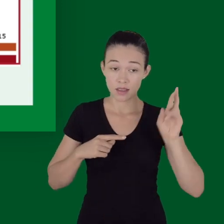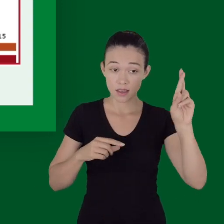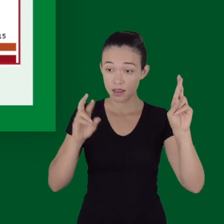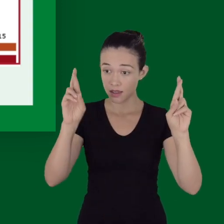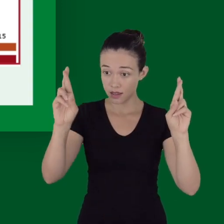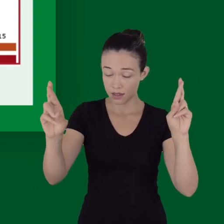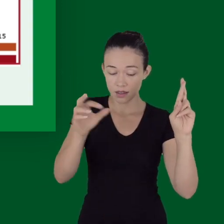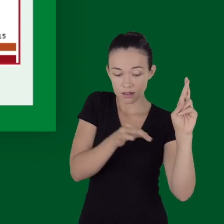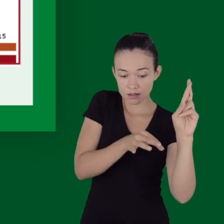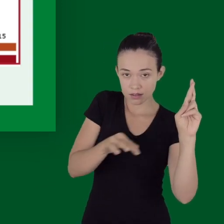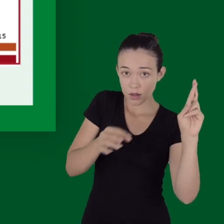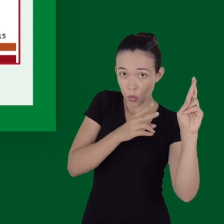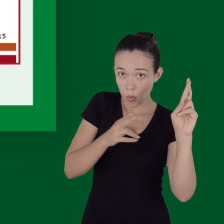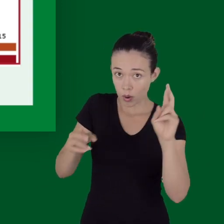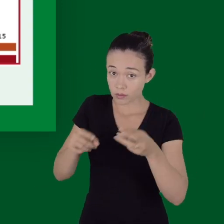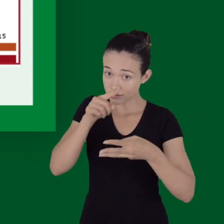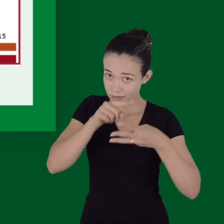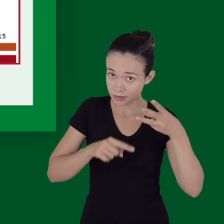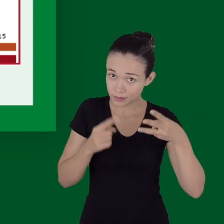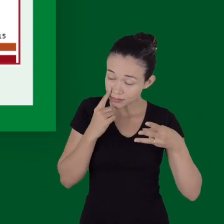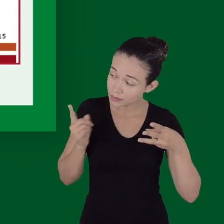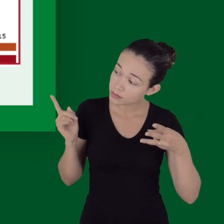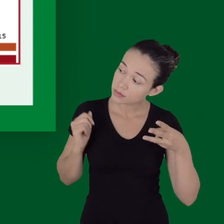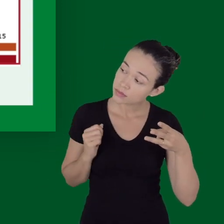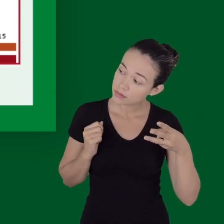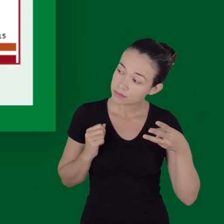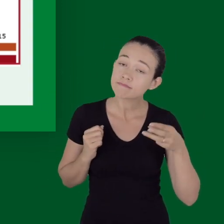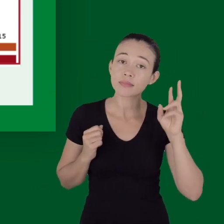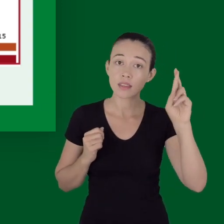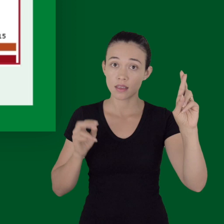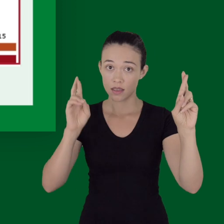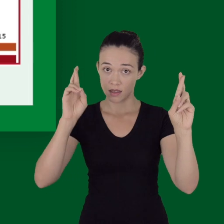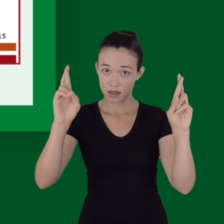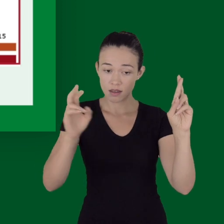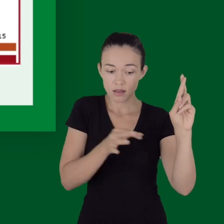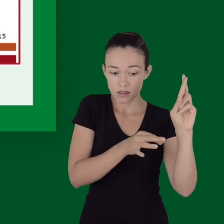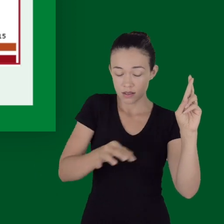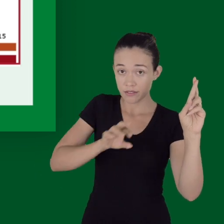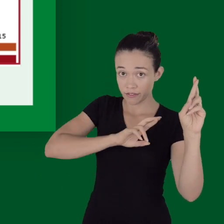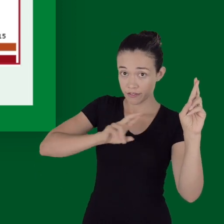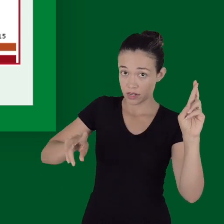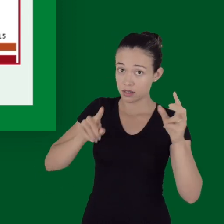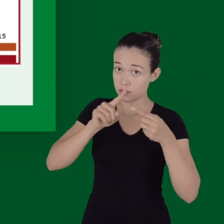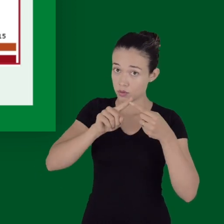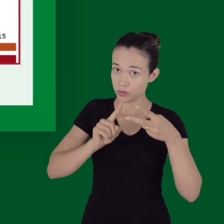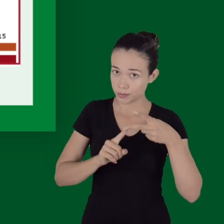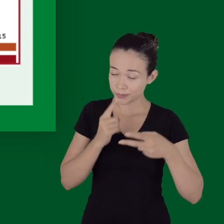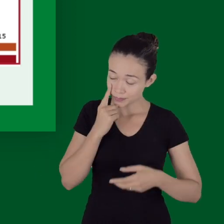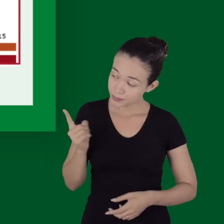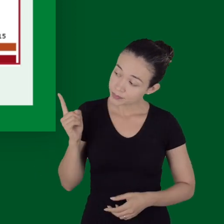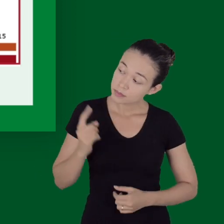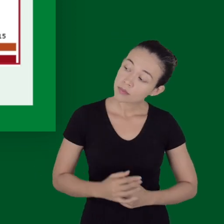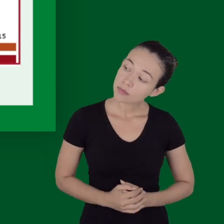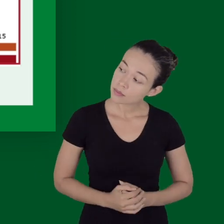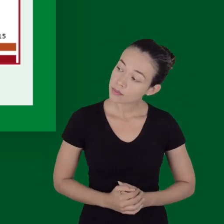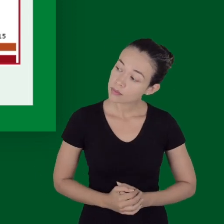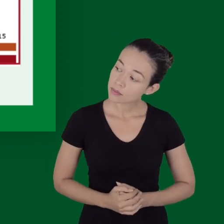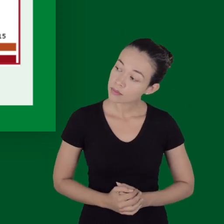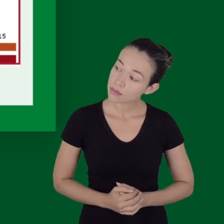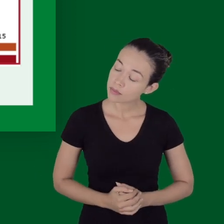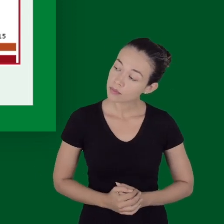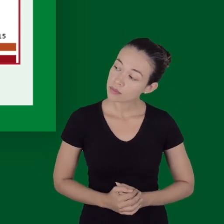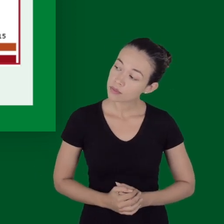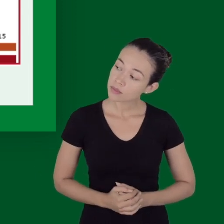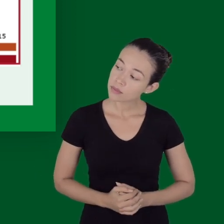é a taque sinusal, taque supra e o flutter. E dentro das taquicardias com